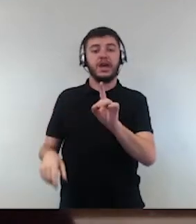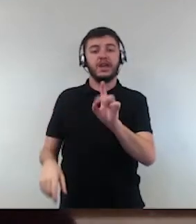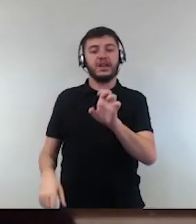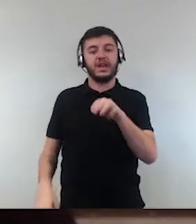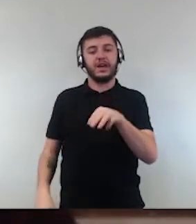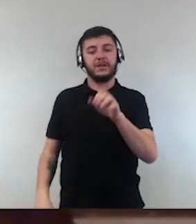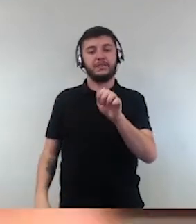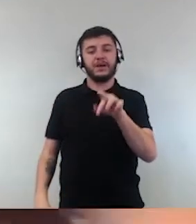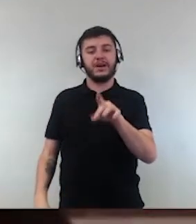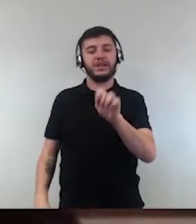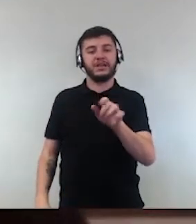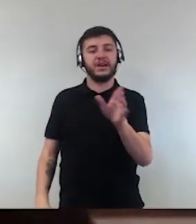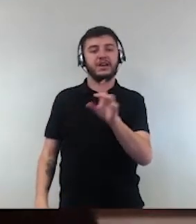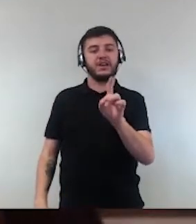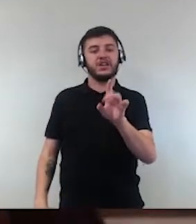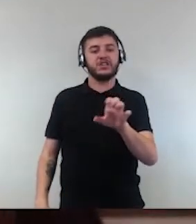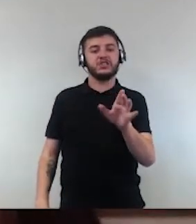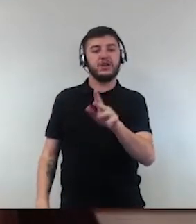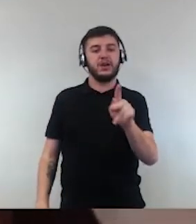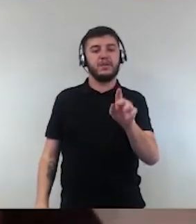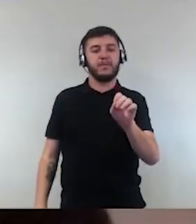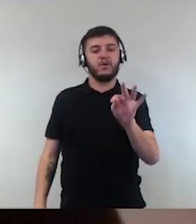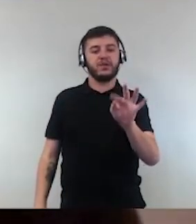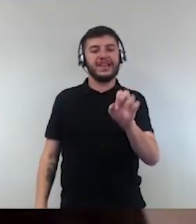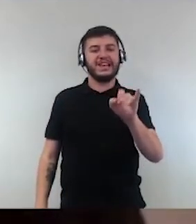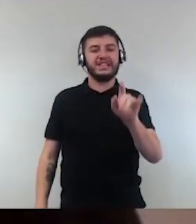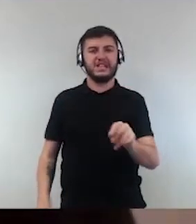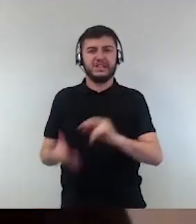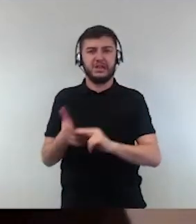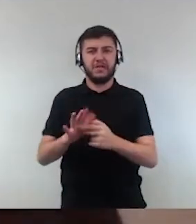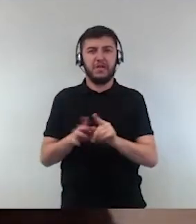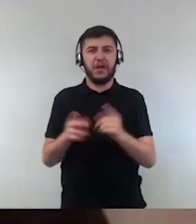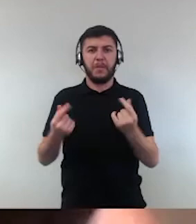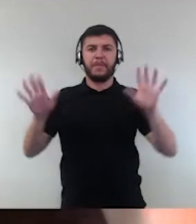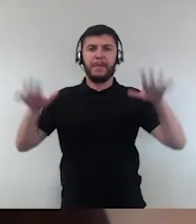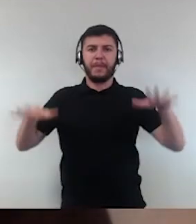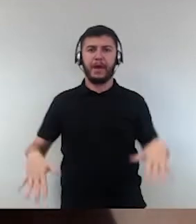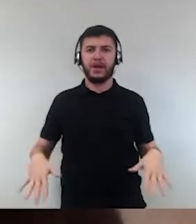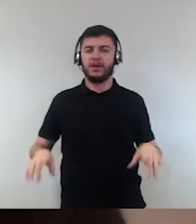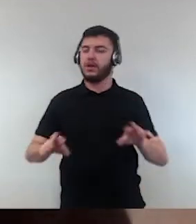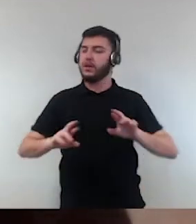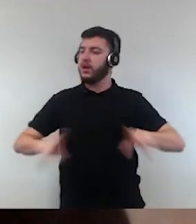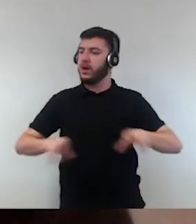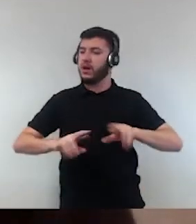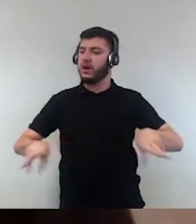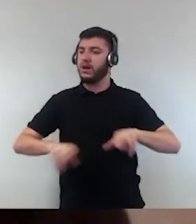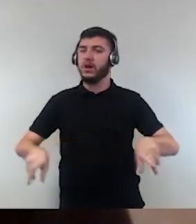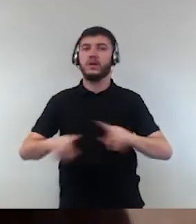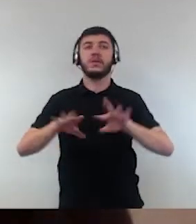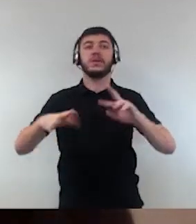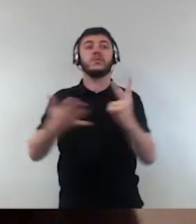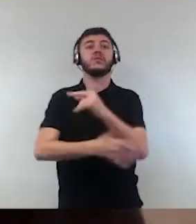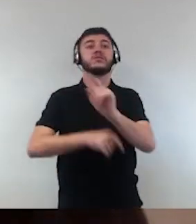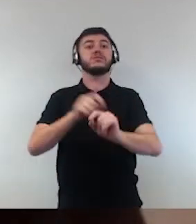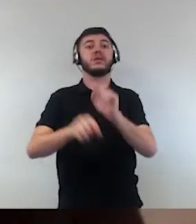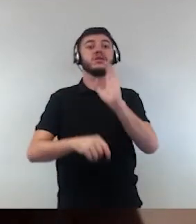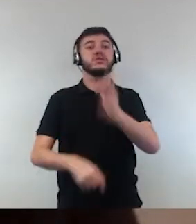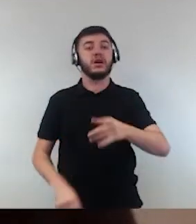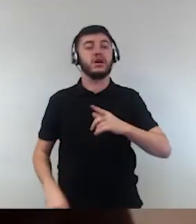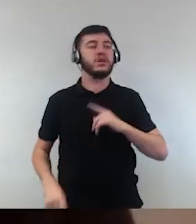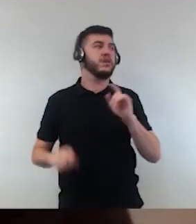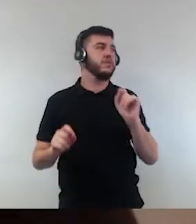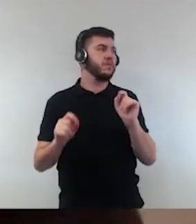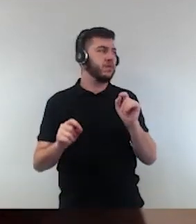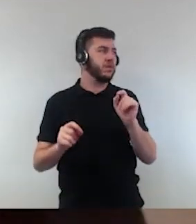e aí houveram uma enxurrada de ações judiciais para que fosse também no caso, para que